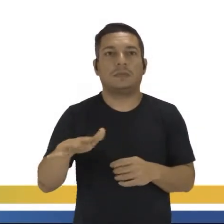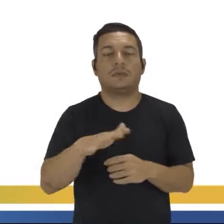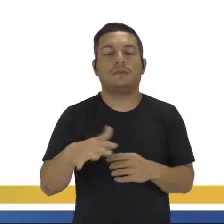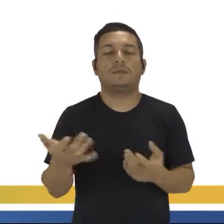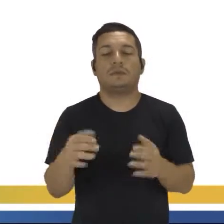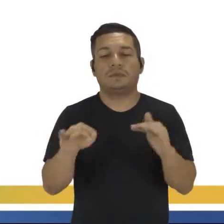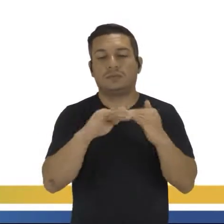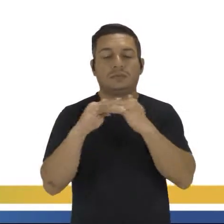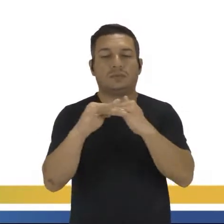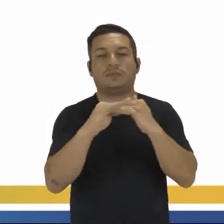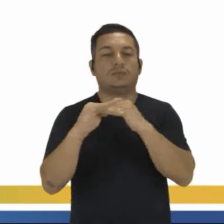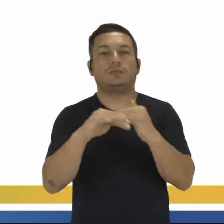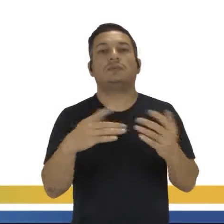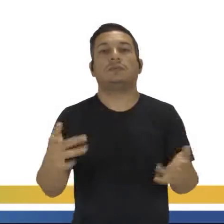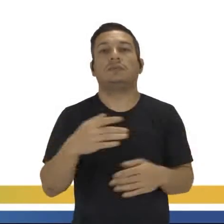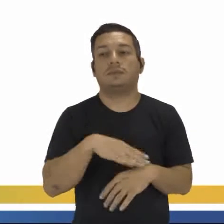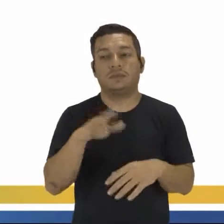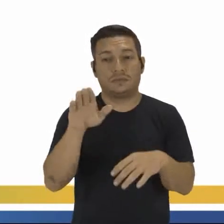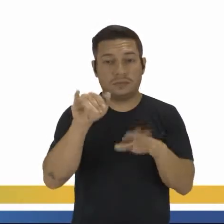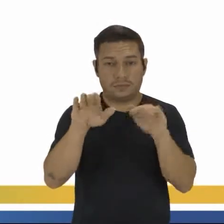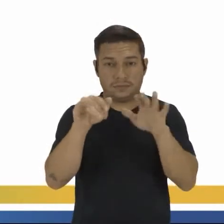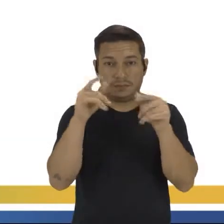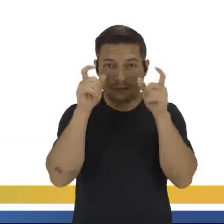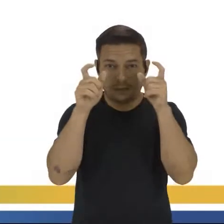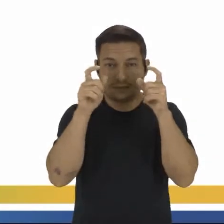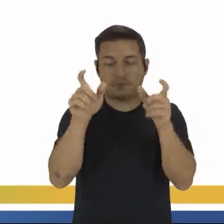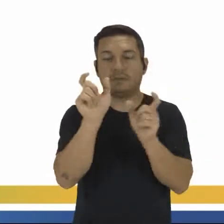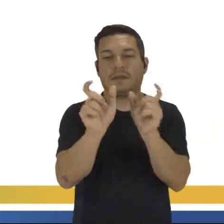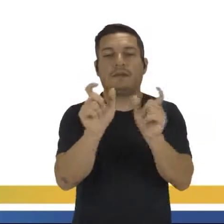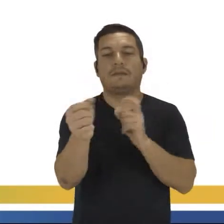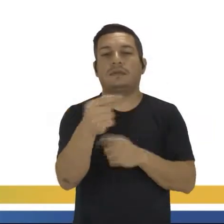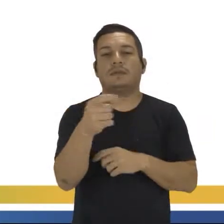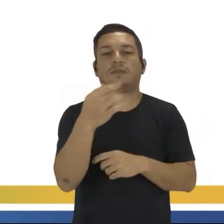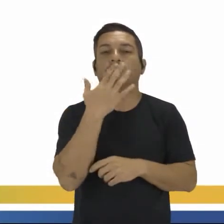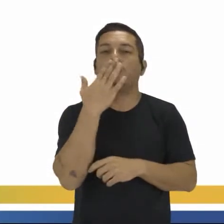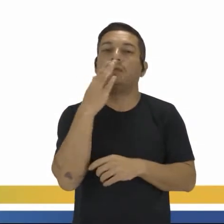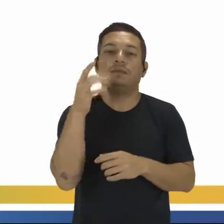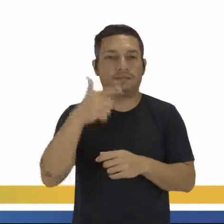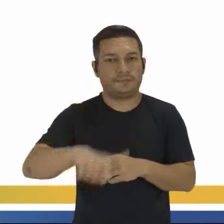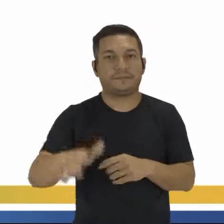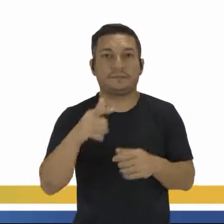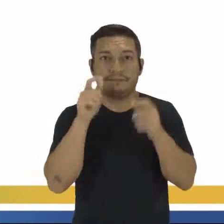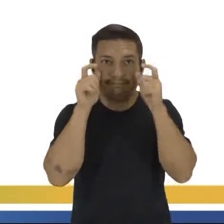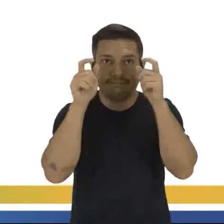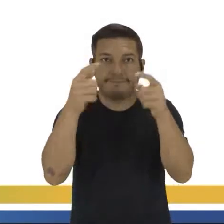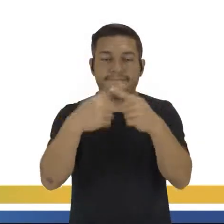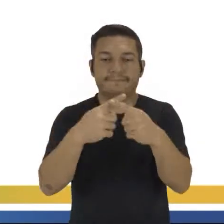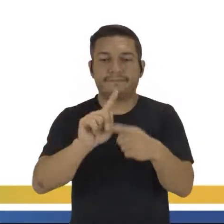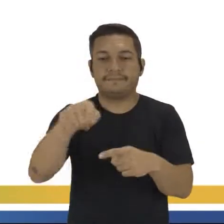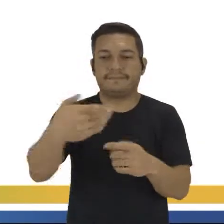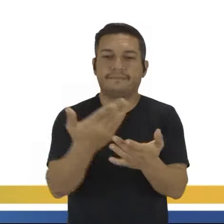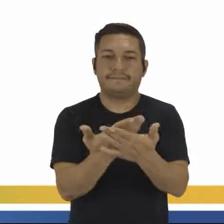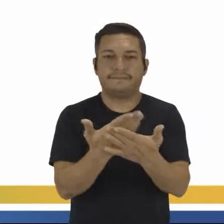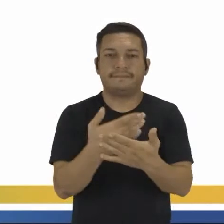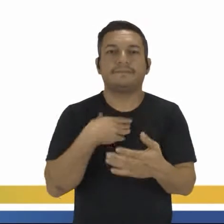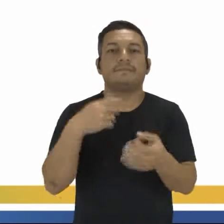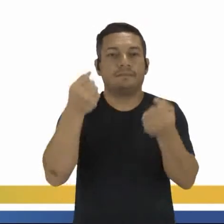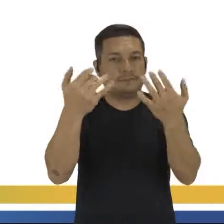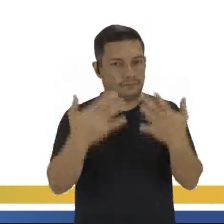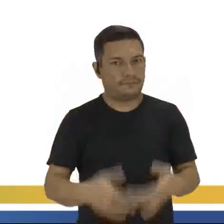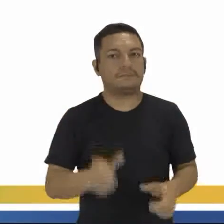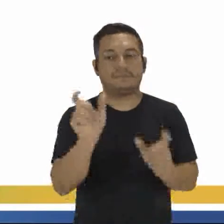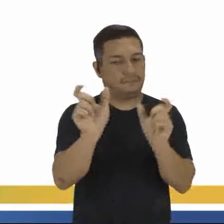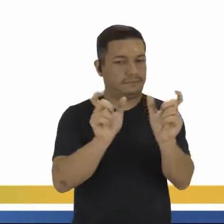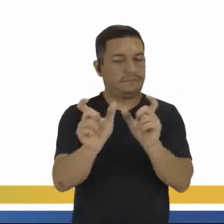comum. Chamo a sua atenção principalmente para essas palavrinhas em azul novamente. Já fique atento porque nas próximas aulas eu vou falar um pouquinho mais